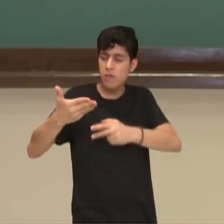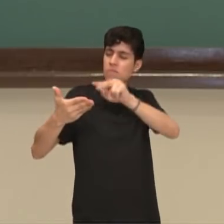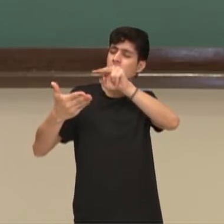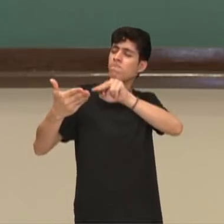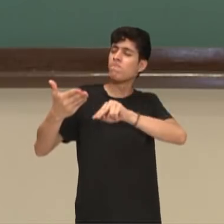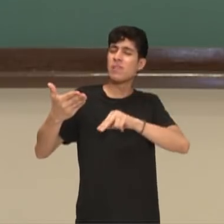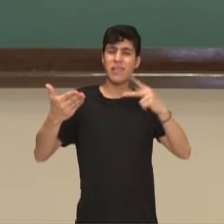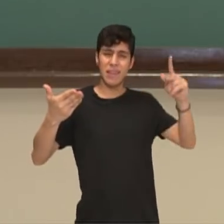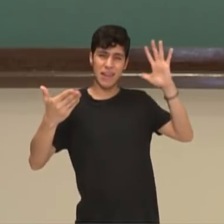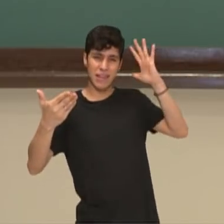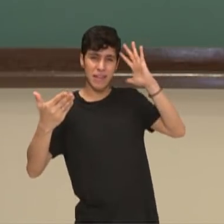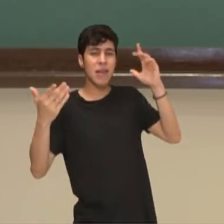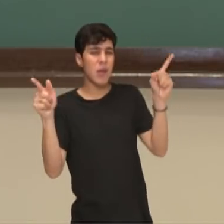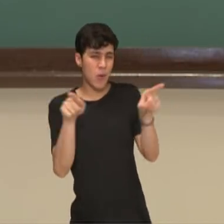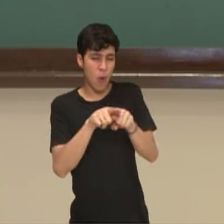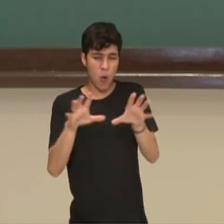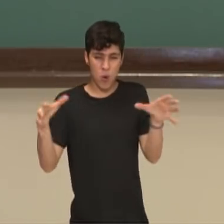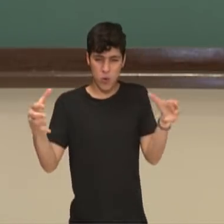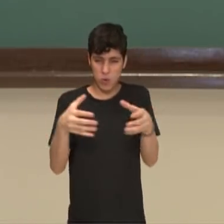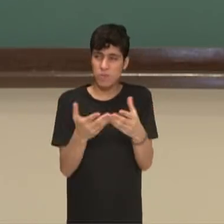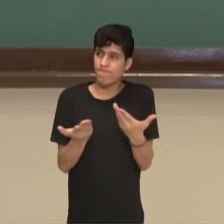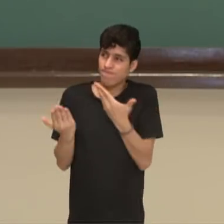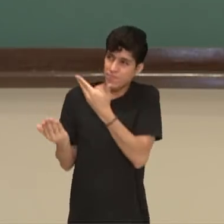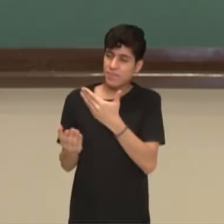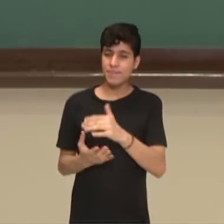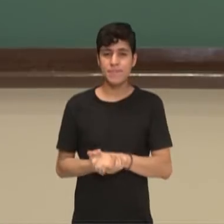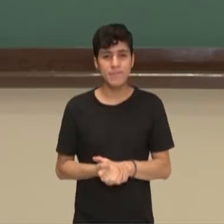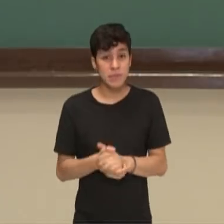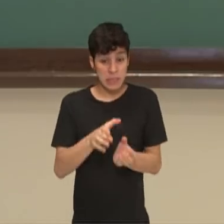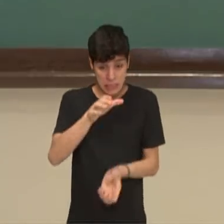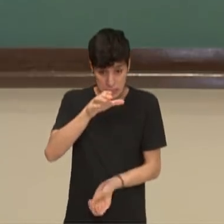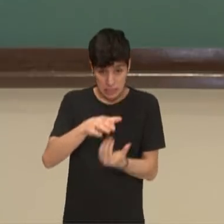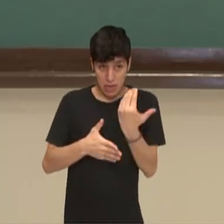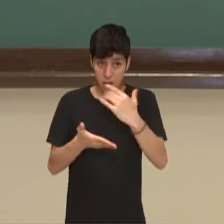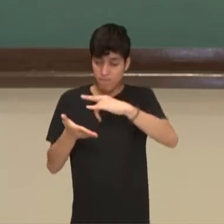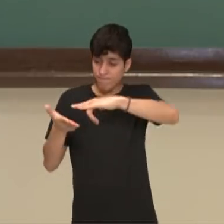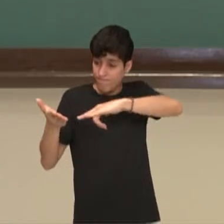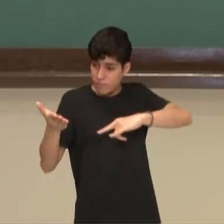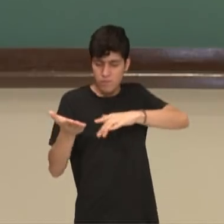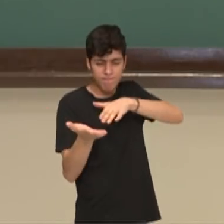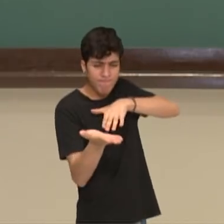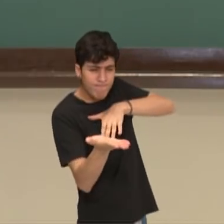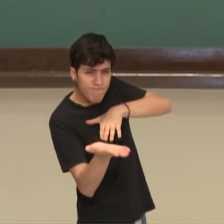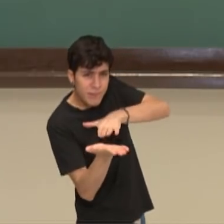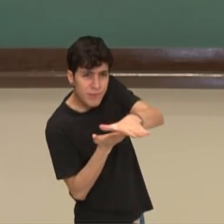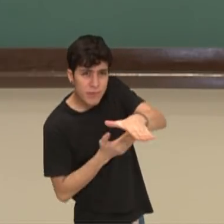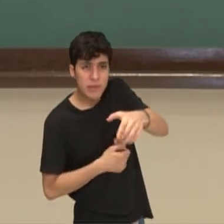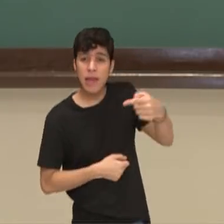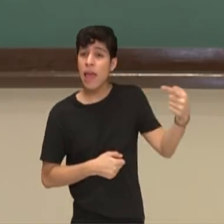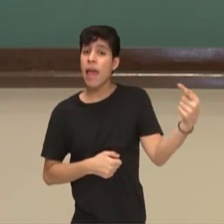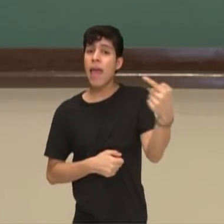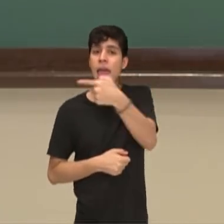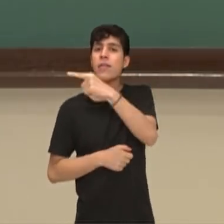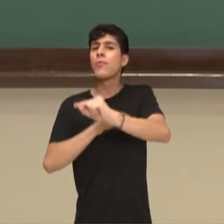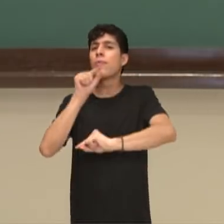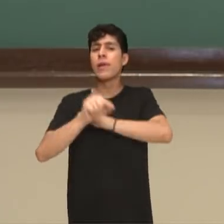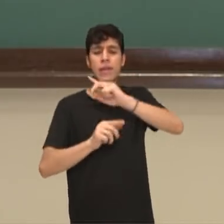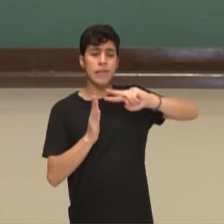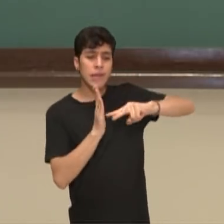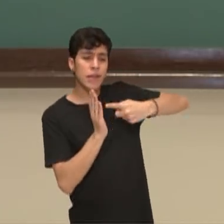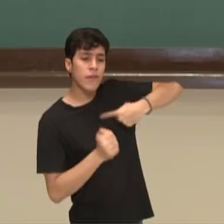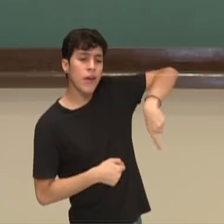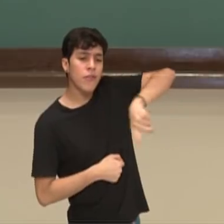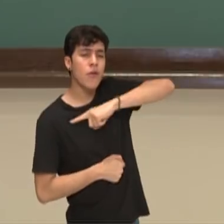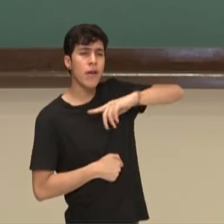interpretativa, como foi o caso do Grupo Ruptura. Eles criaram esse documento e publicaram. Esse é o nosso ideal, tá ok?